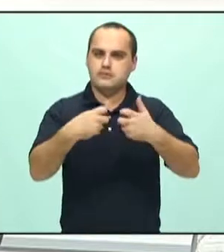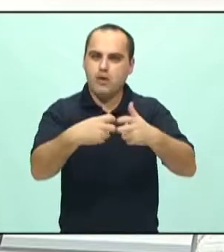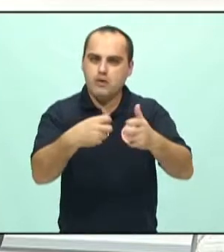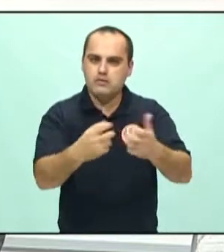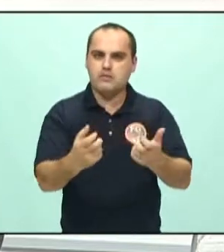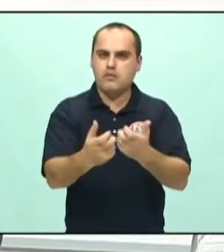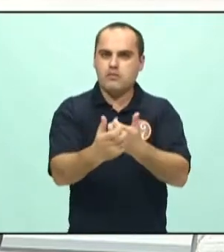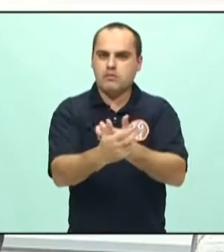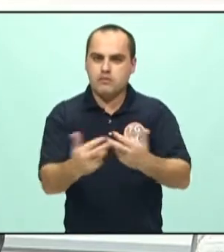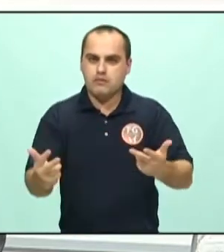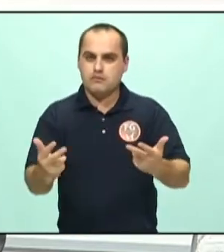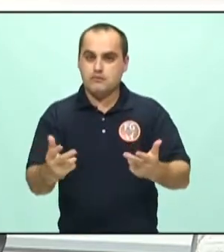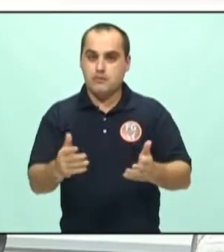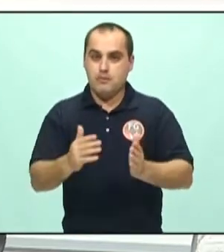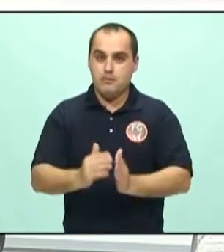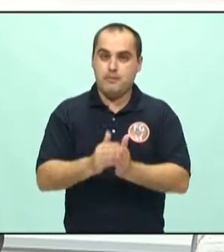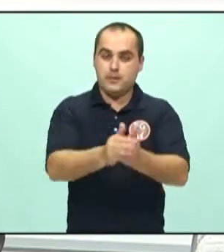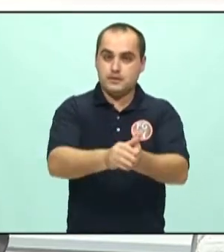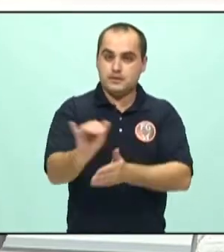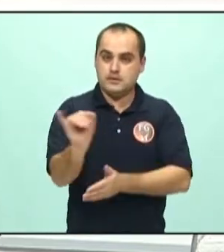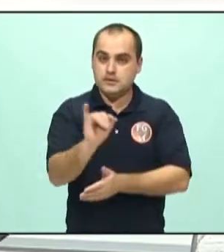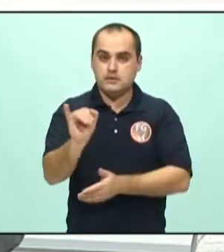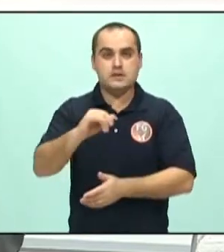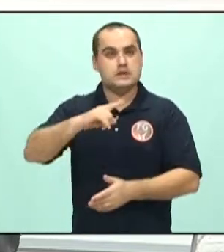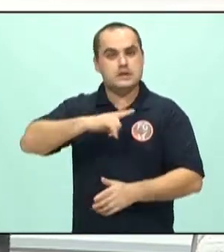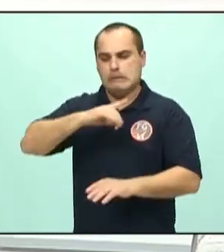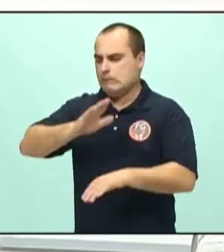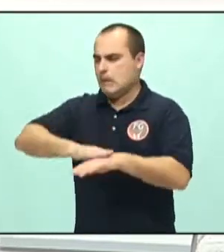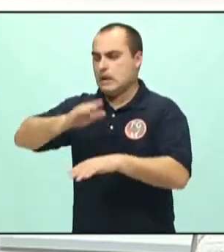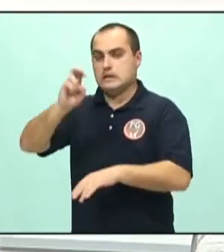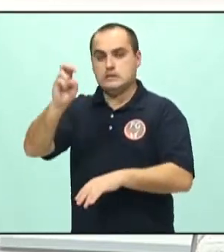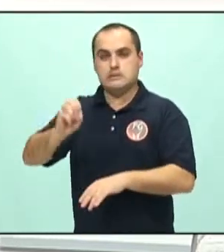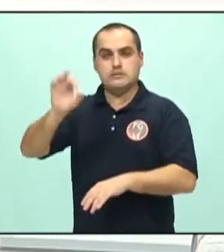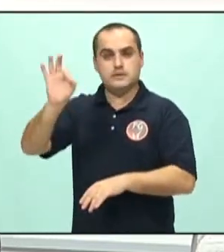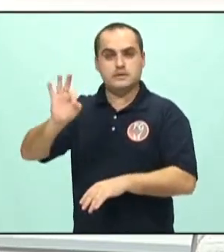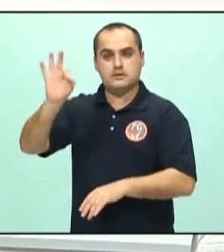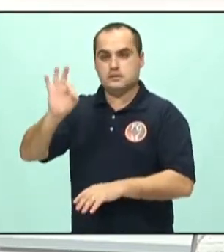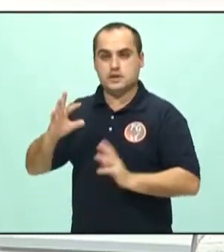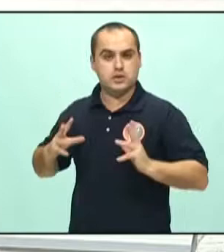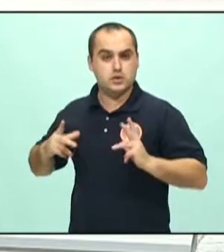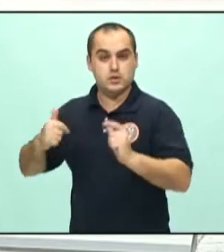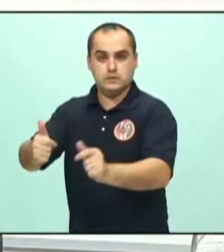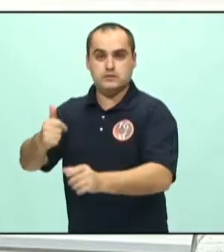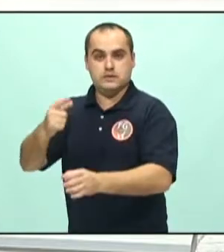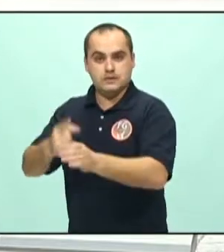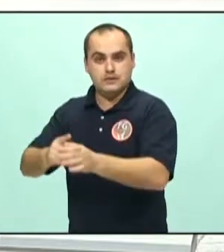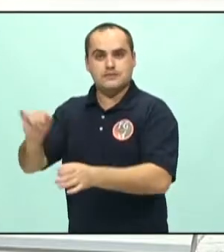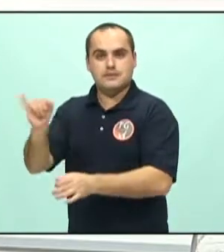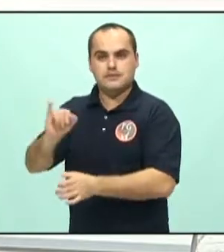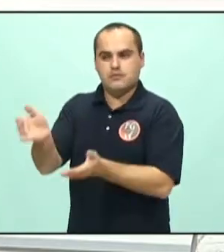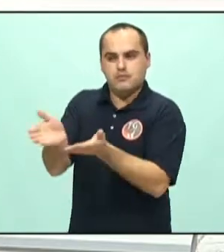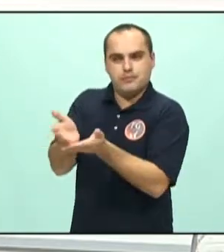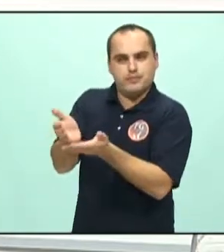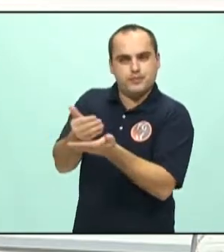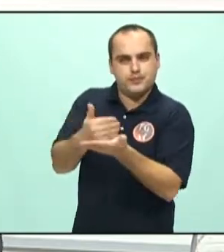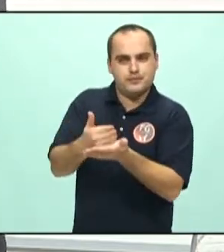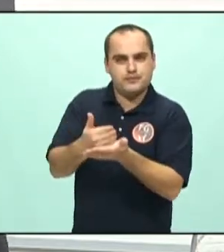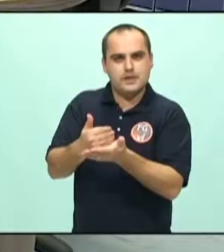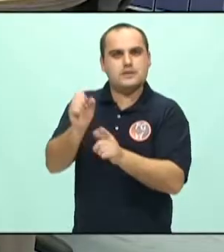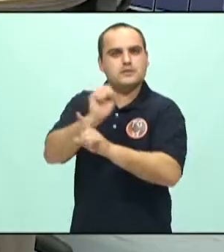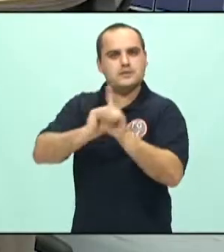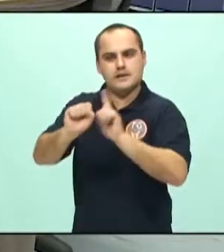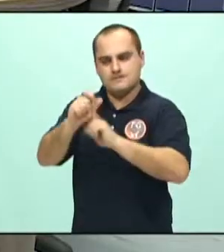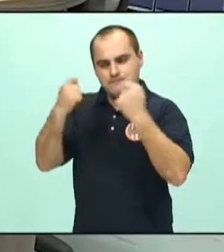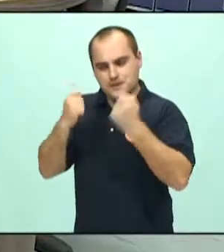é responsável, como eu falei anteriormente, por mais de 50% de tudo que a cidade de Itajaí arrecada, por isso que ele precisa ser mais respeitado, mais cuidado por toda a